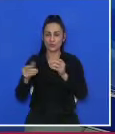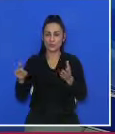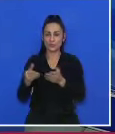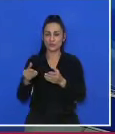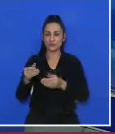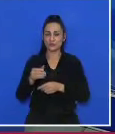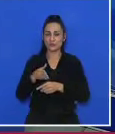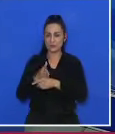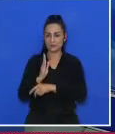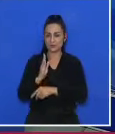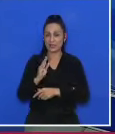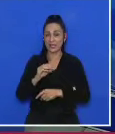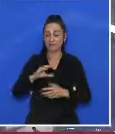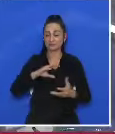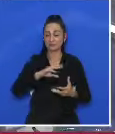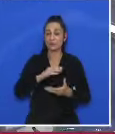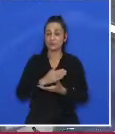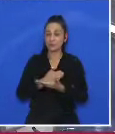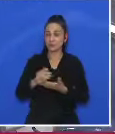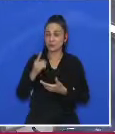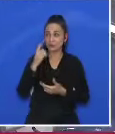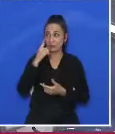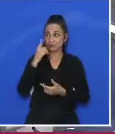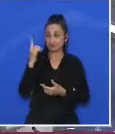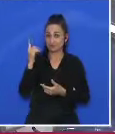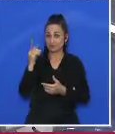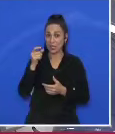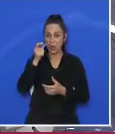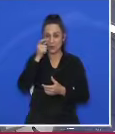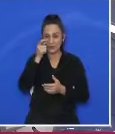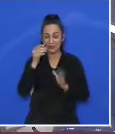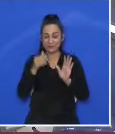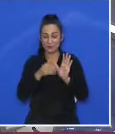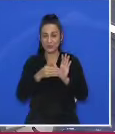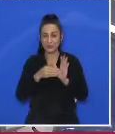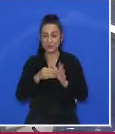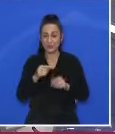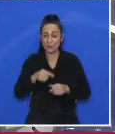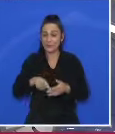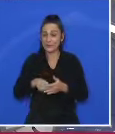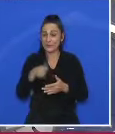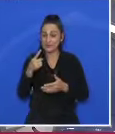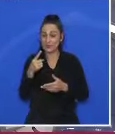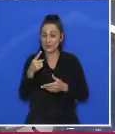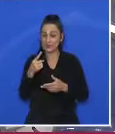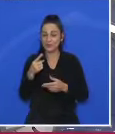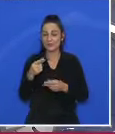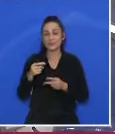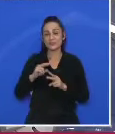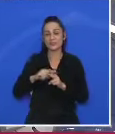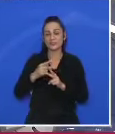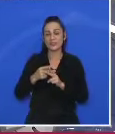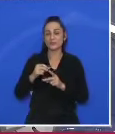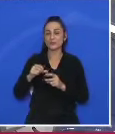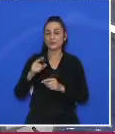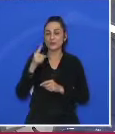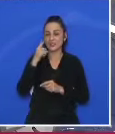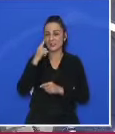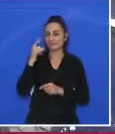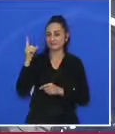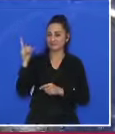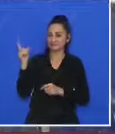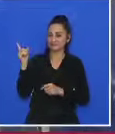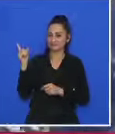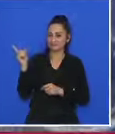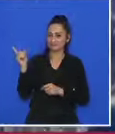preparados? Podemos começar? Bolas posicionadas? Fique de olho na sua aposta. Vamos ao primeiro sorteio da dupla cena. Valendo!